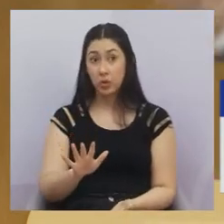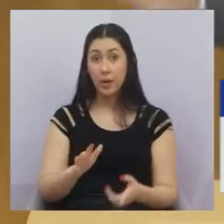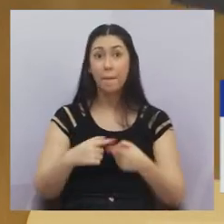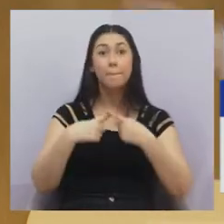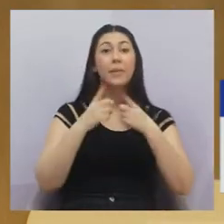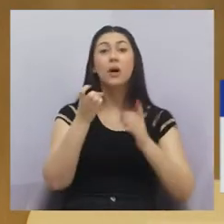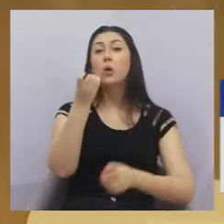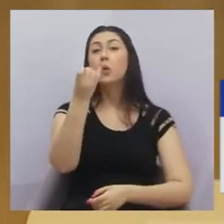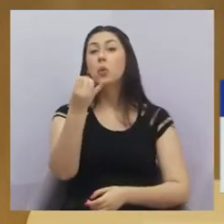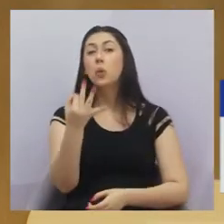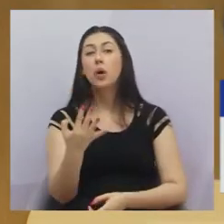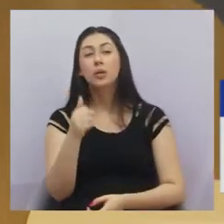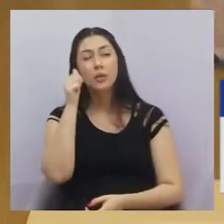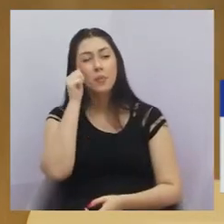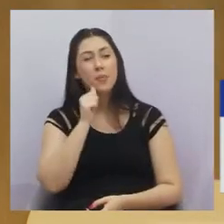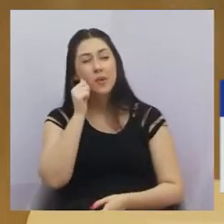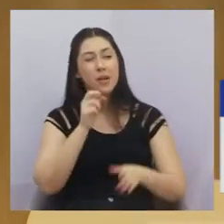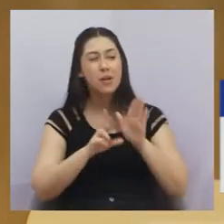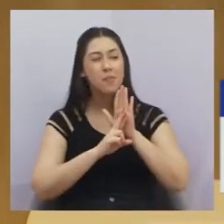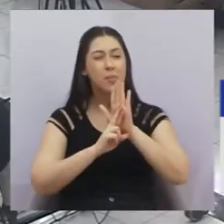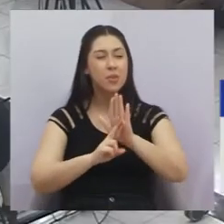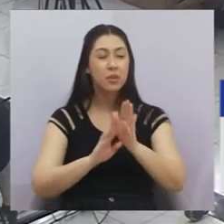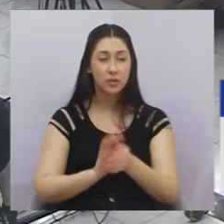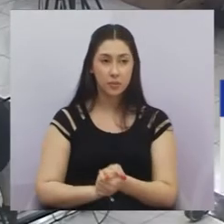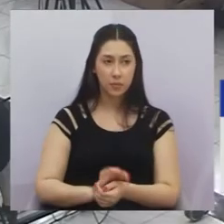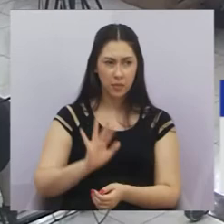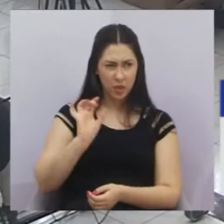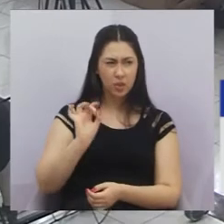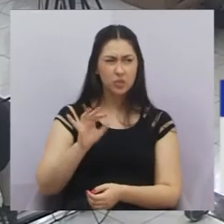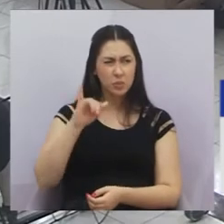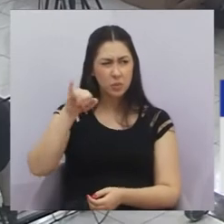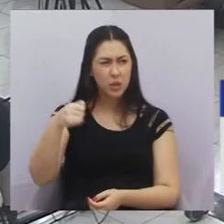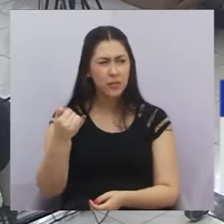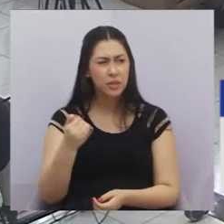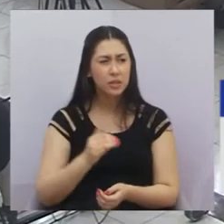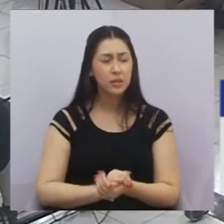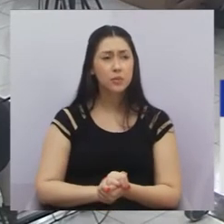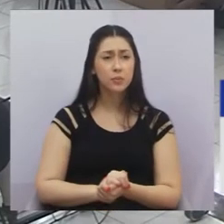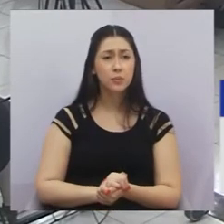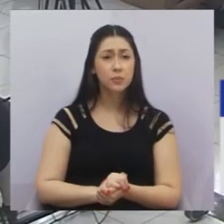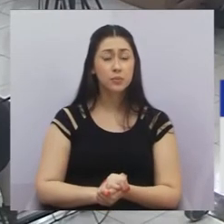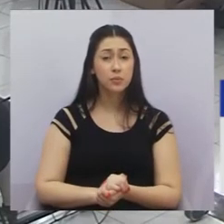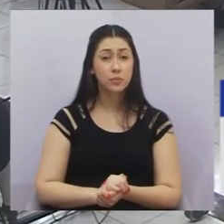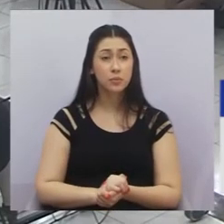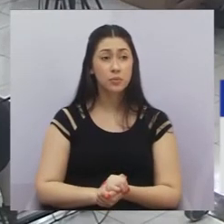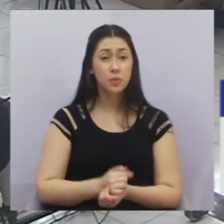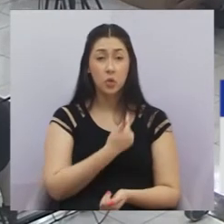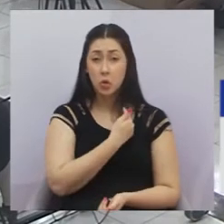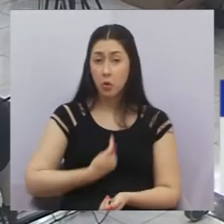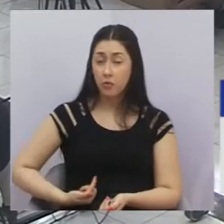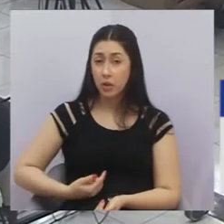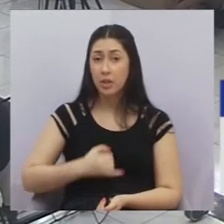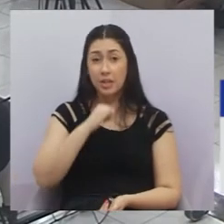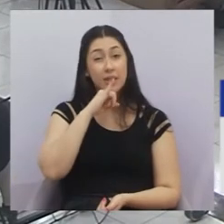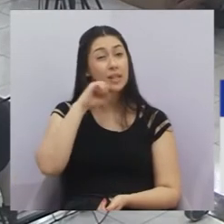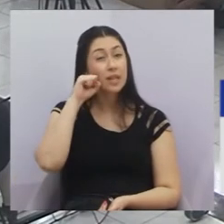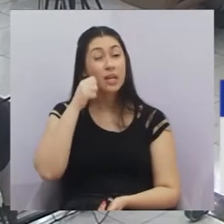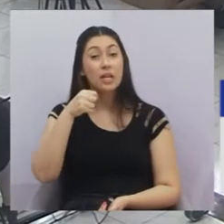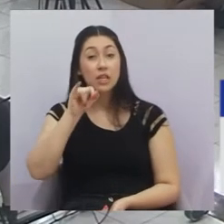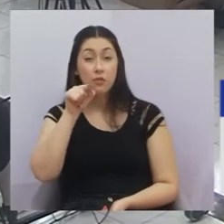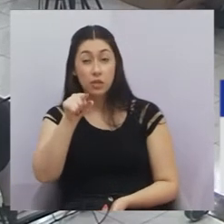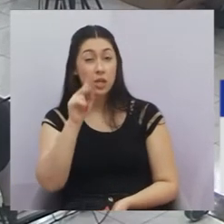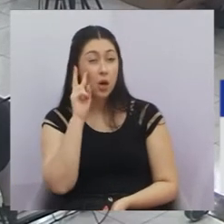que representa a mulher na sociedade? Pois não, vereador Roninha. Só pegando sua fala, no governo do Isaías, se você for olhar